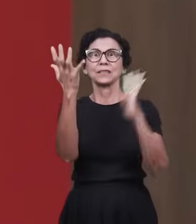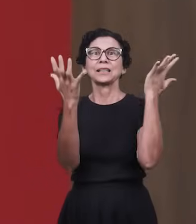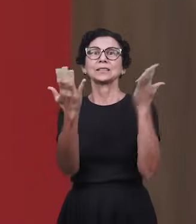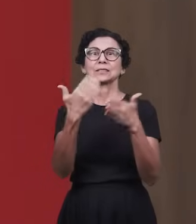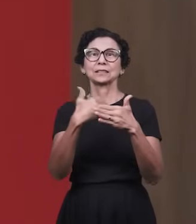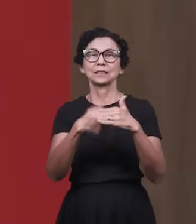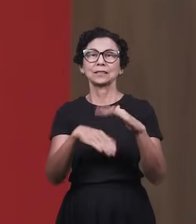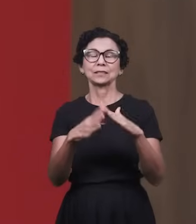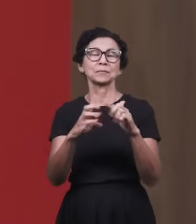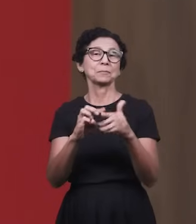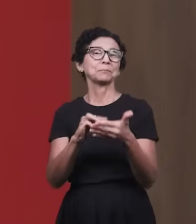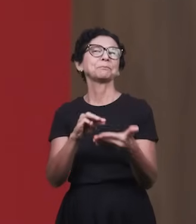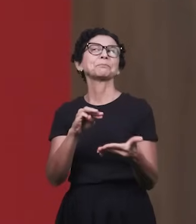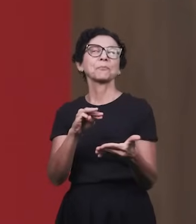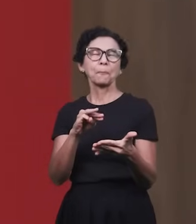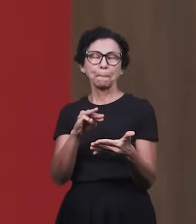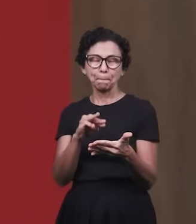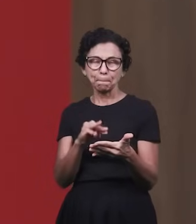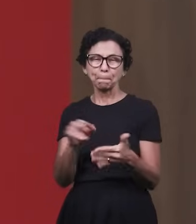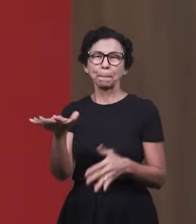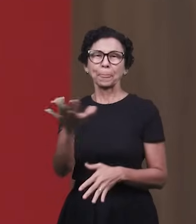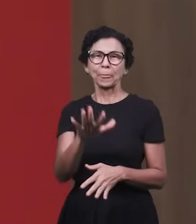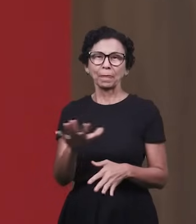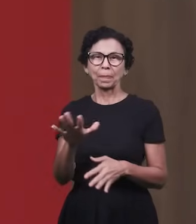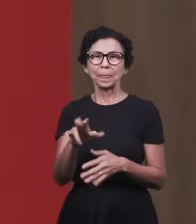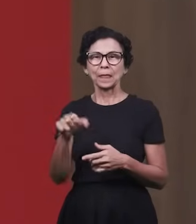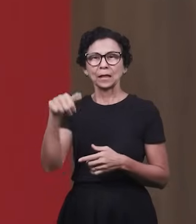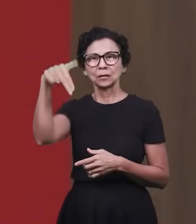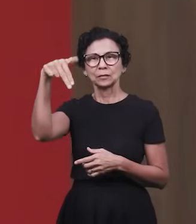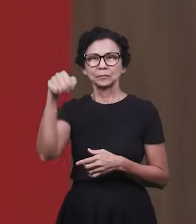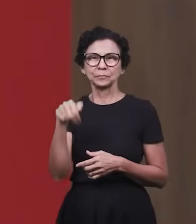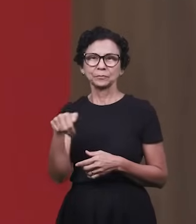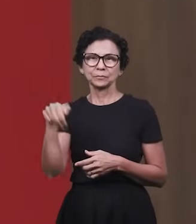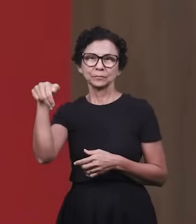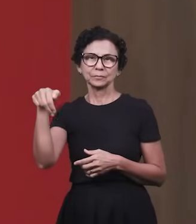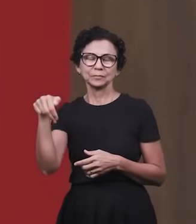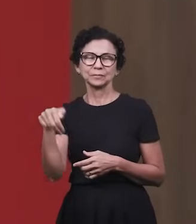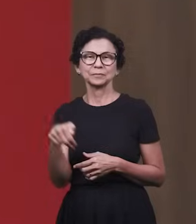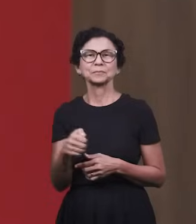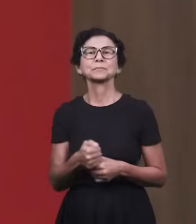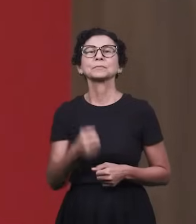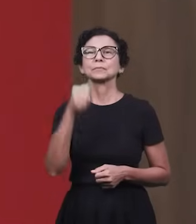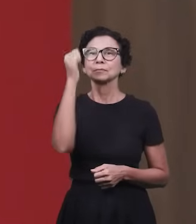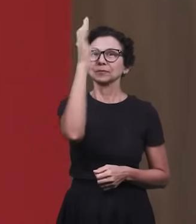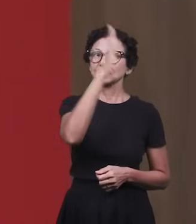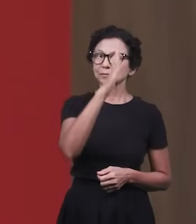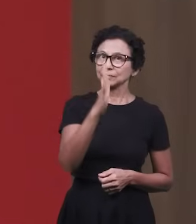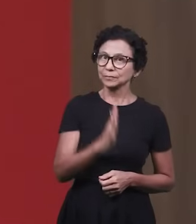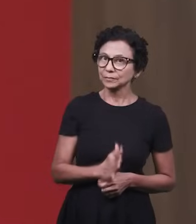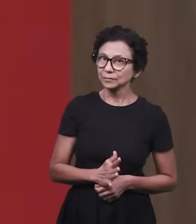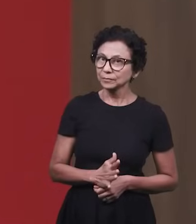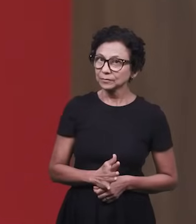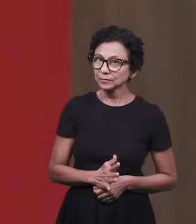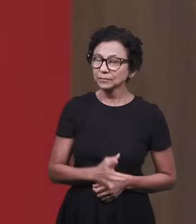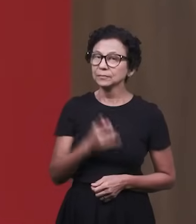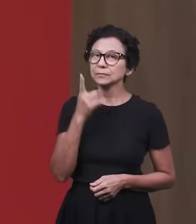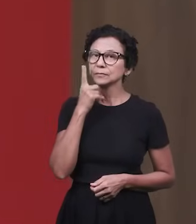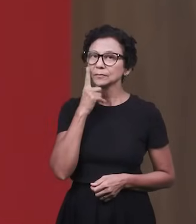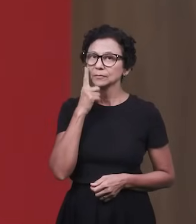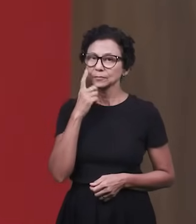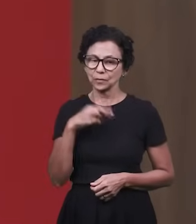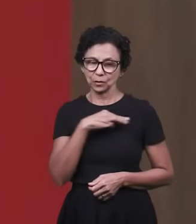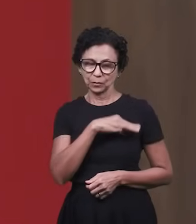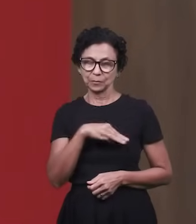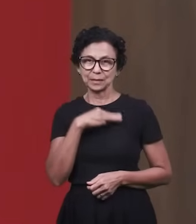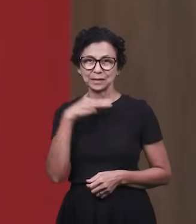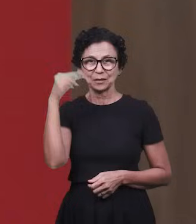igrejas Cristã Maranata, nas regiões norte e nordeste do país. E ó, hoje nós vamos falar sobre a Missão Amazônia. Eu quero